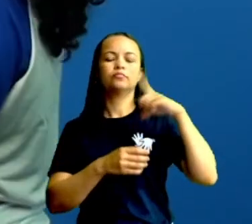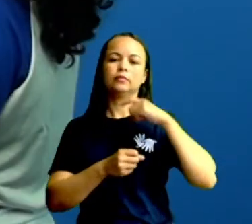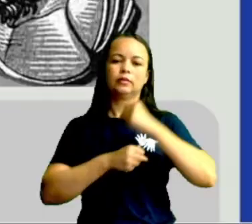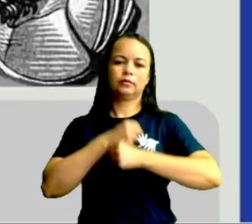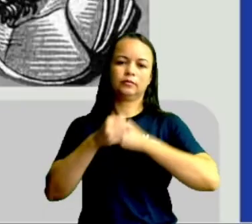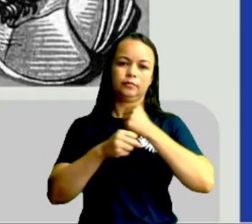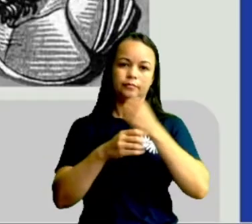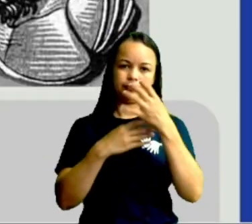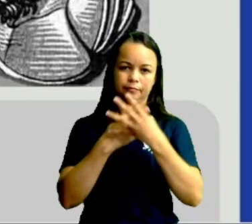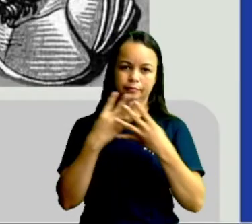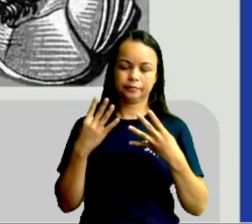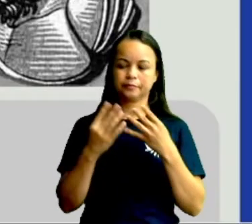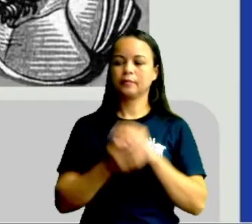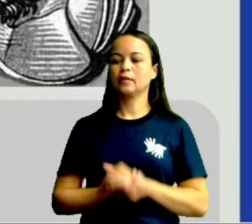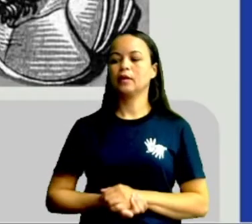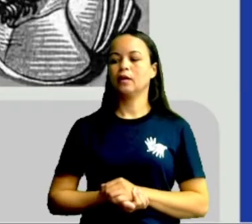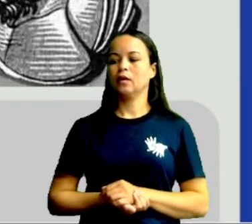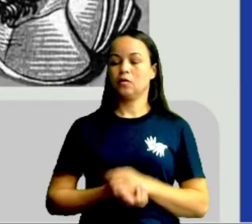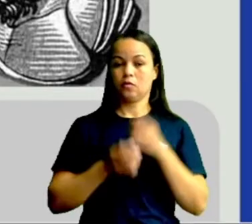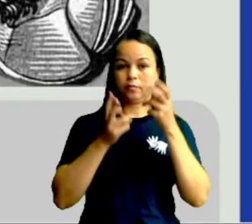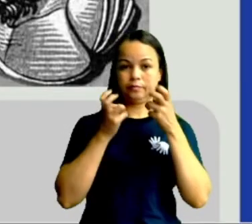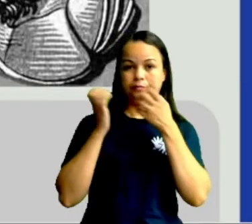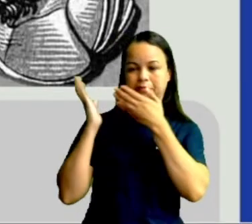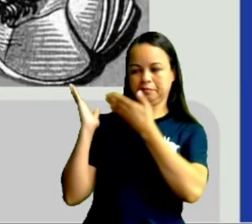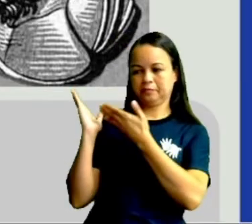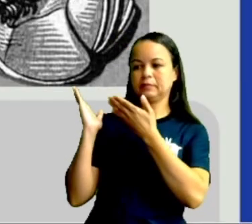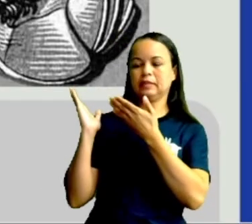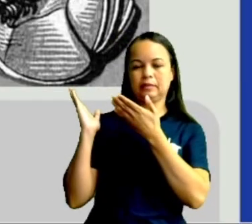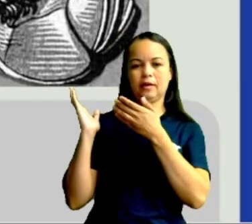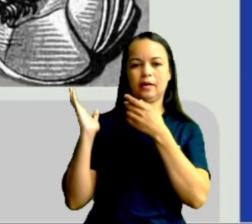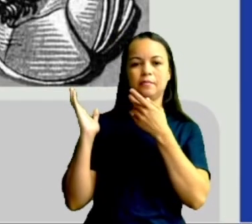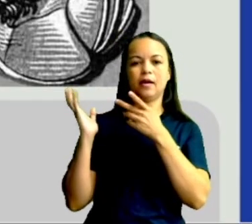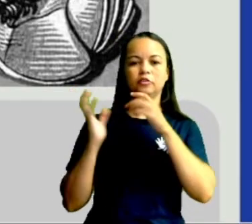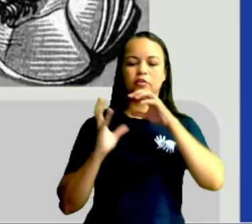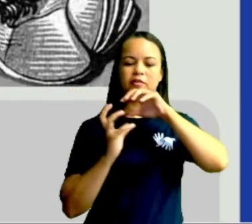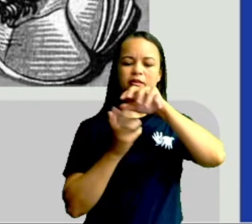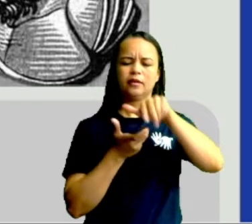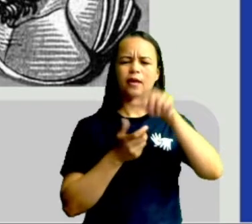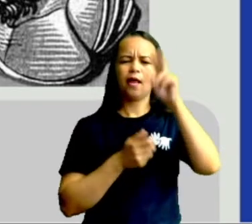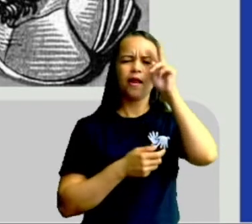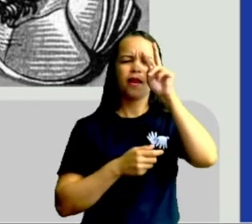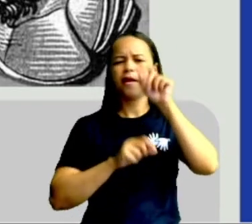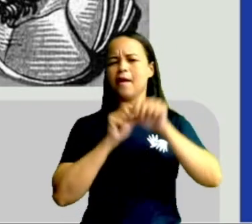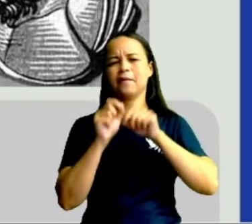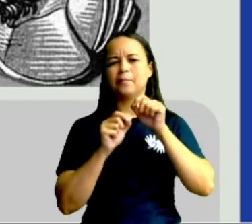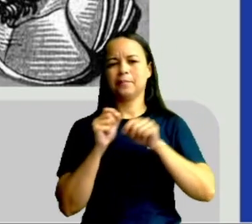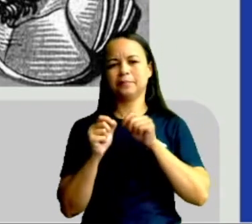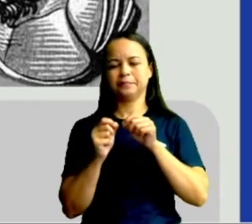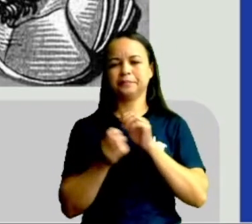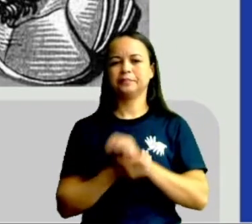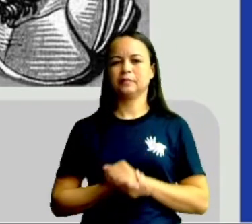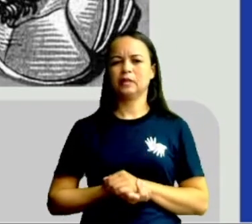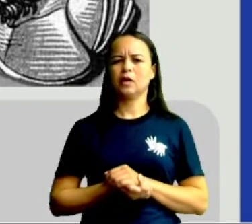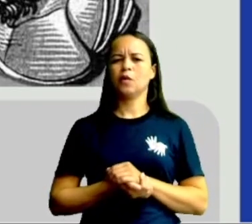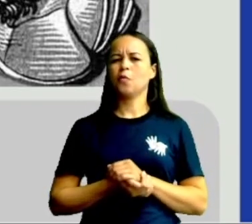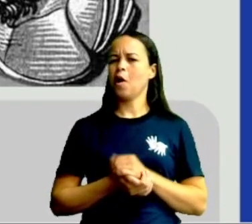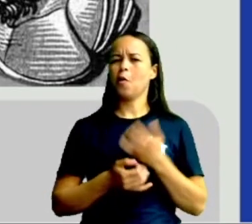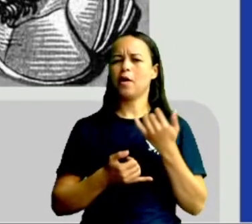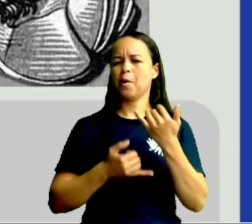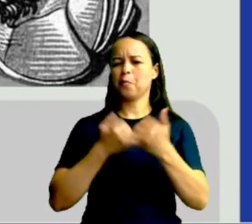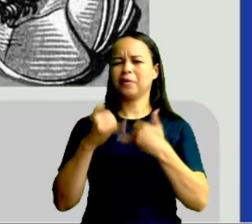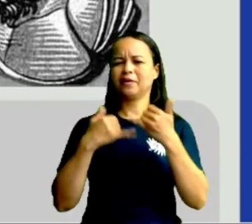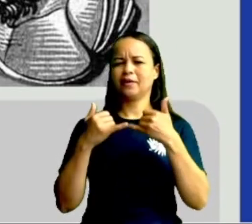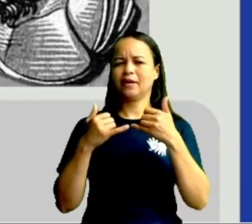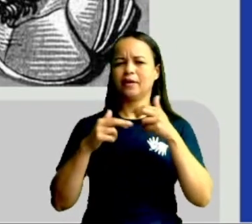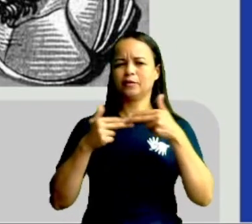comigo. Olha só essa imagem aí da Terra. O que é que lembra, hein? Qual é o brinquedo que lembra